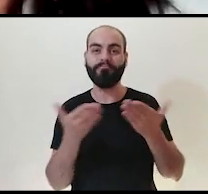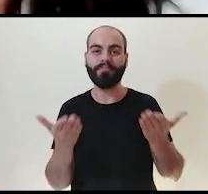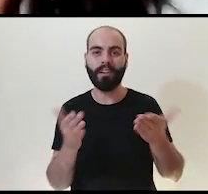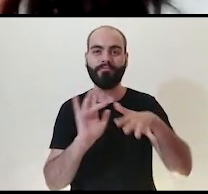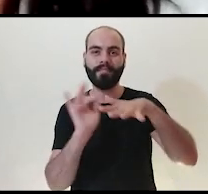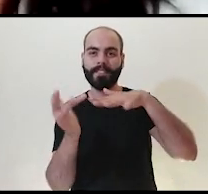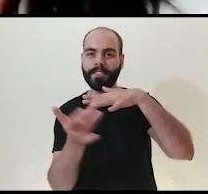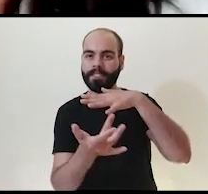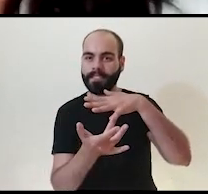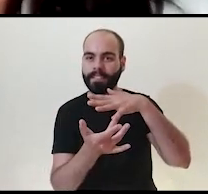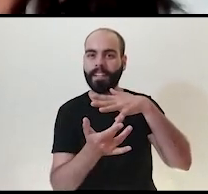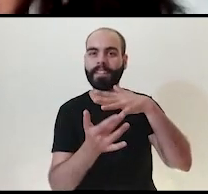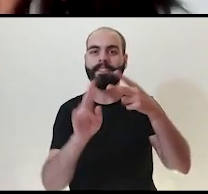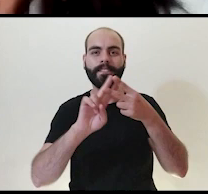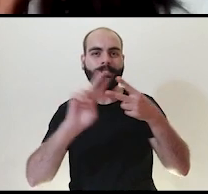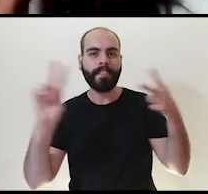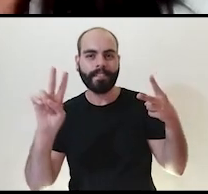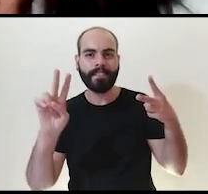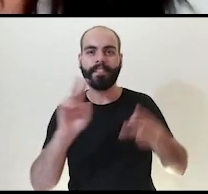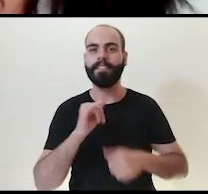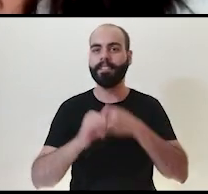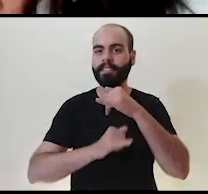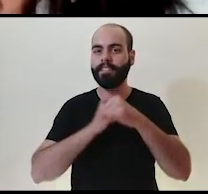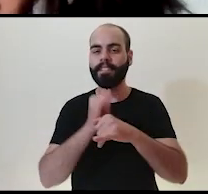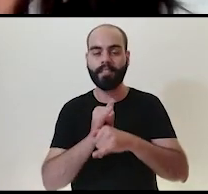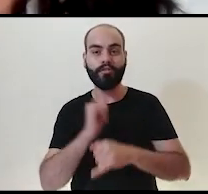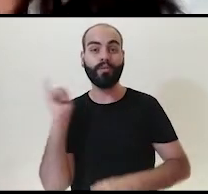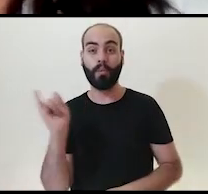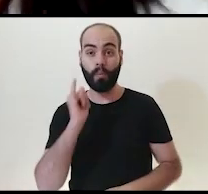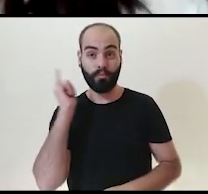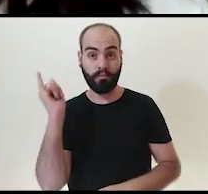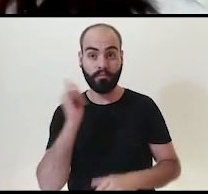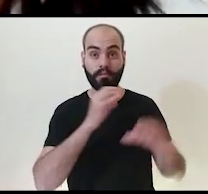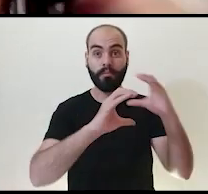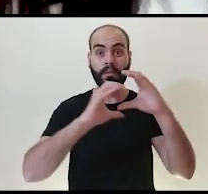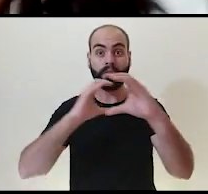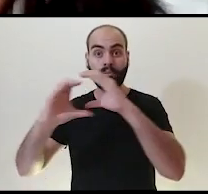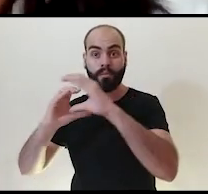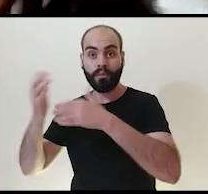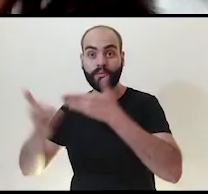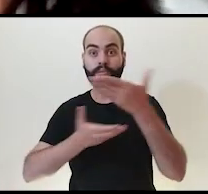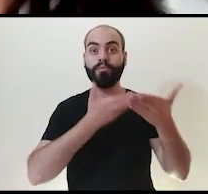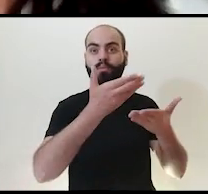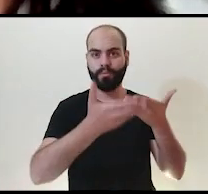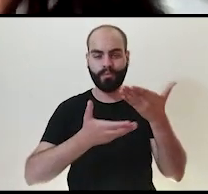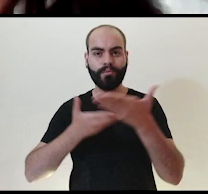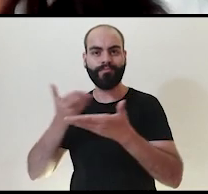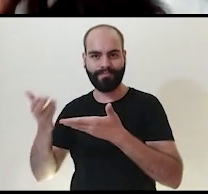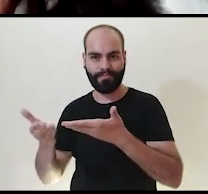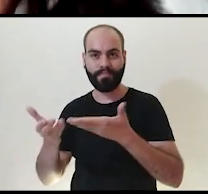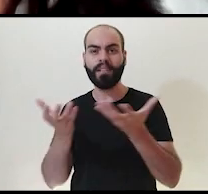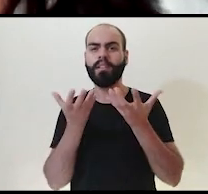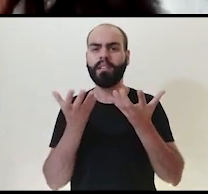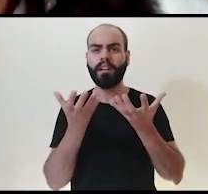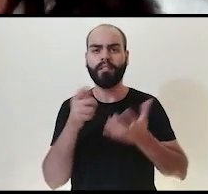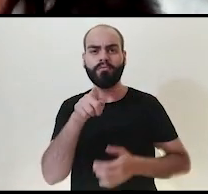são um canal de comunicação com o mundo. Então, a gente vai ter a participação aqui da Aline, que está aqui, e eu queria